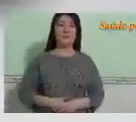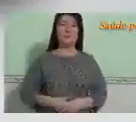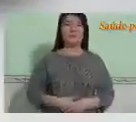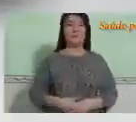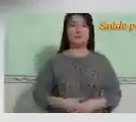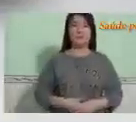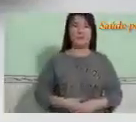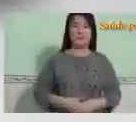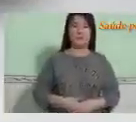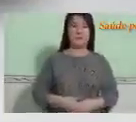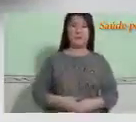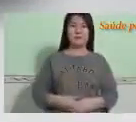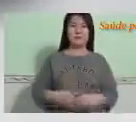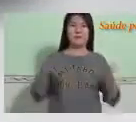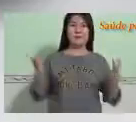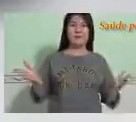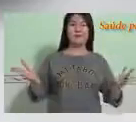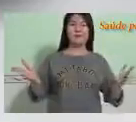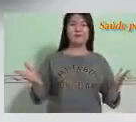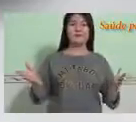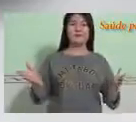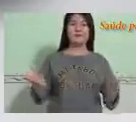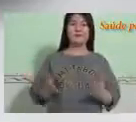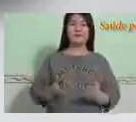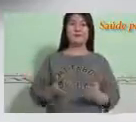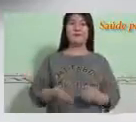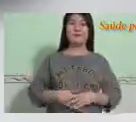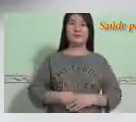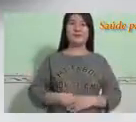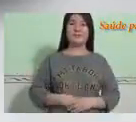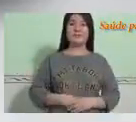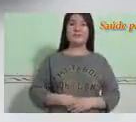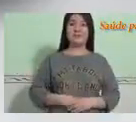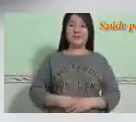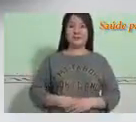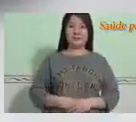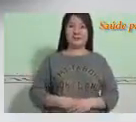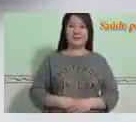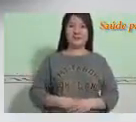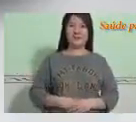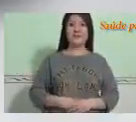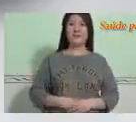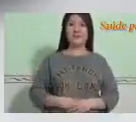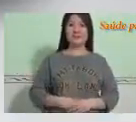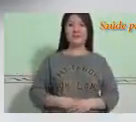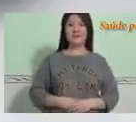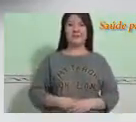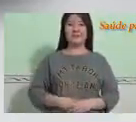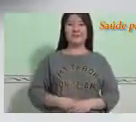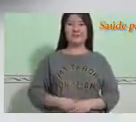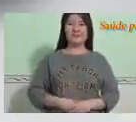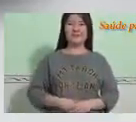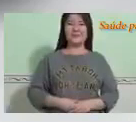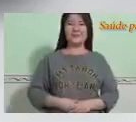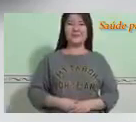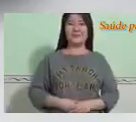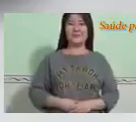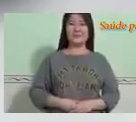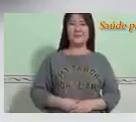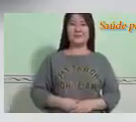febre, 38 ordinal masculino C, diminuição da pressão arterial e confusão mental,